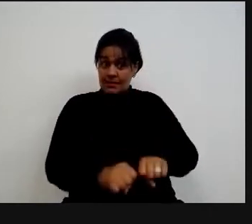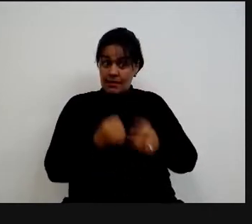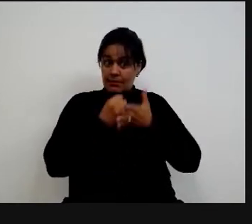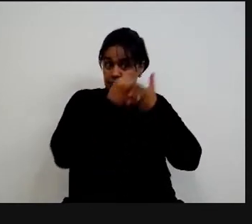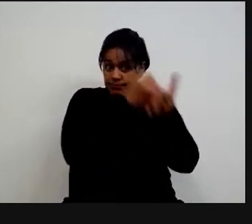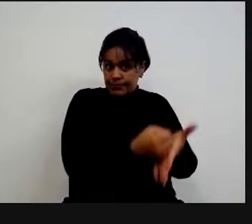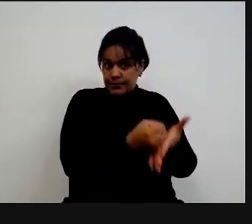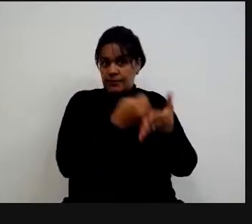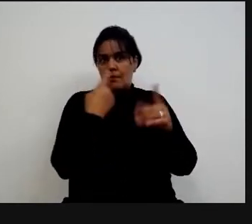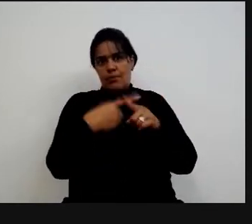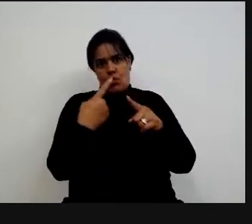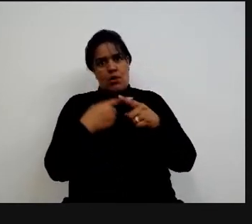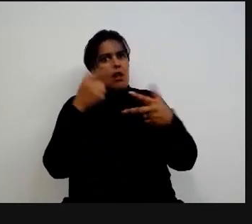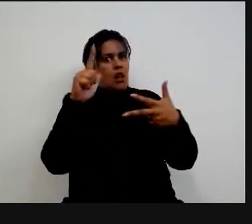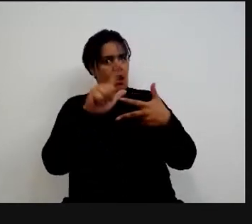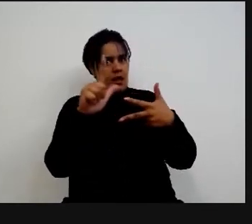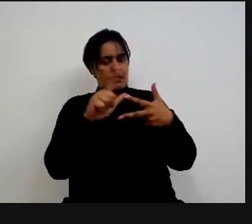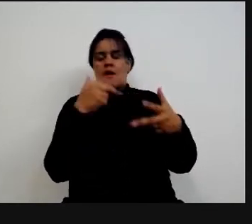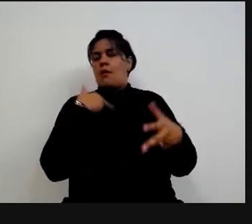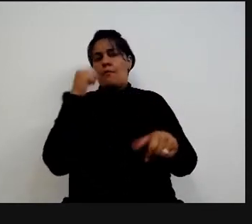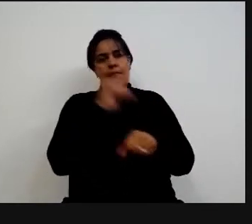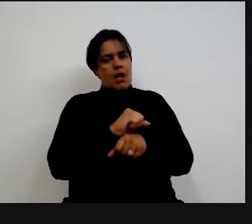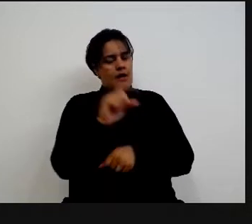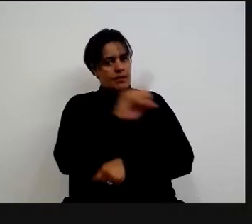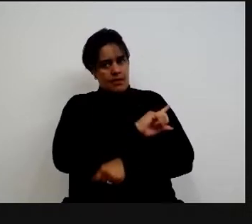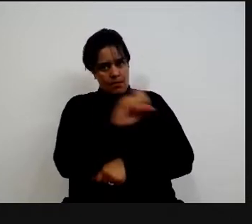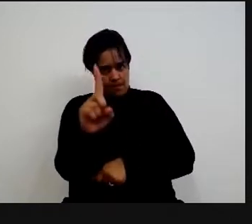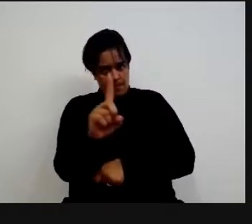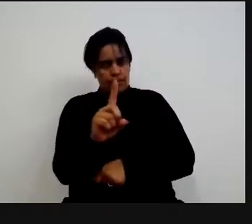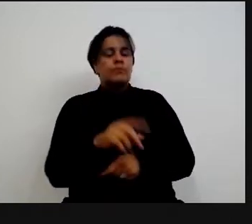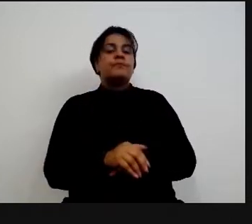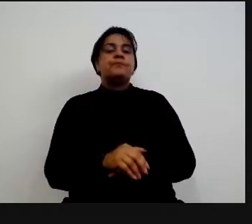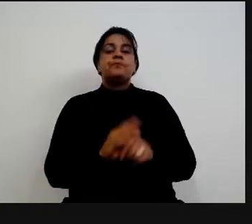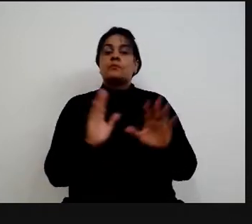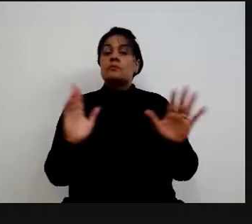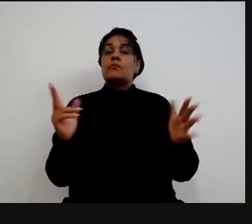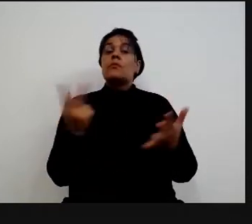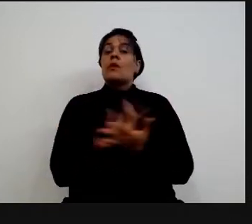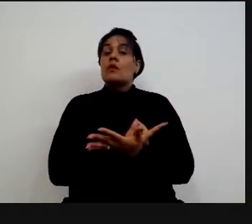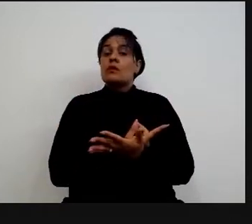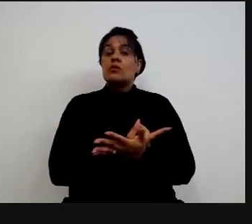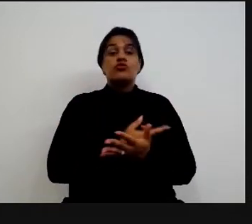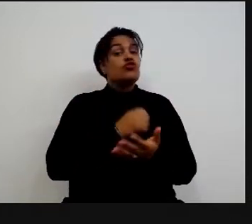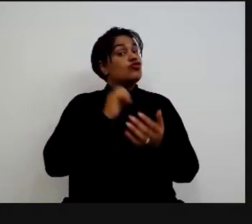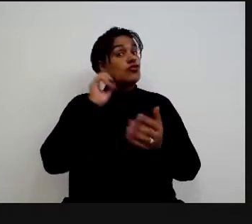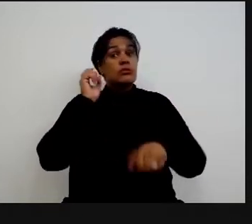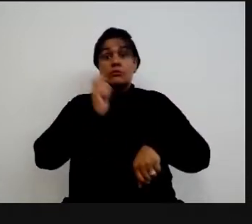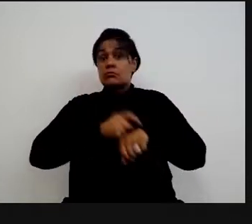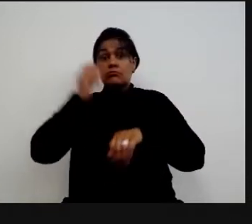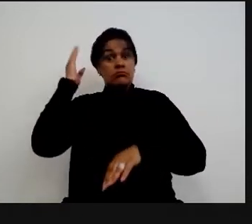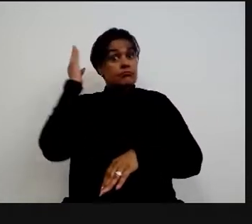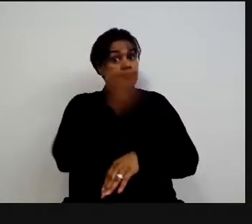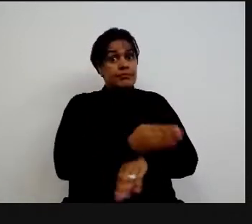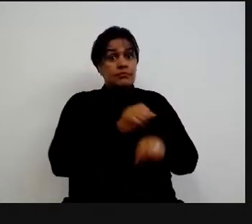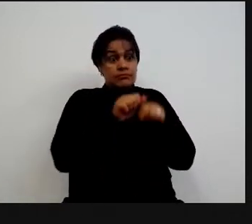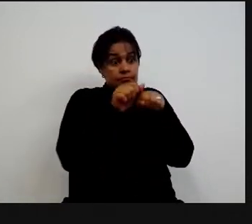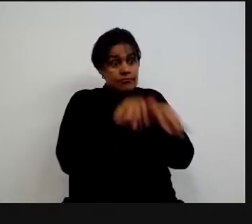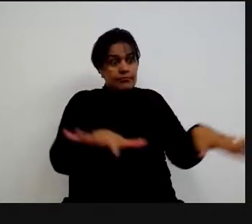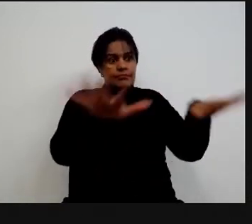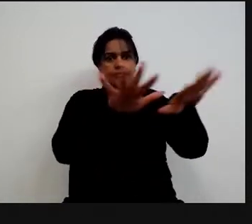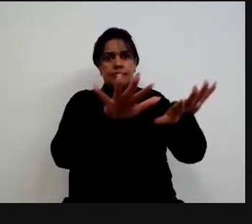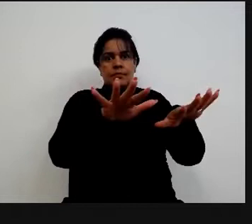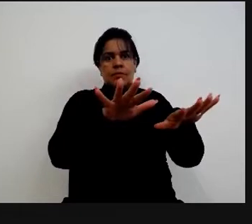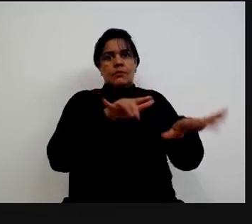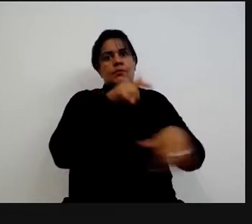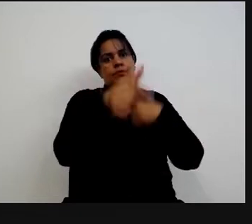o legislativo não parasse. Então, isso foi automaticamente revertido para os servidores também em termos de acesso, porque